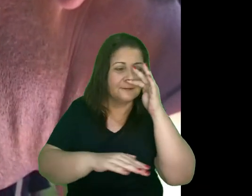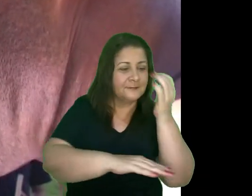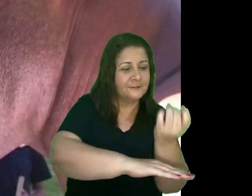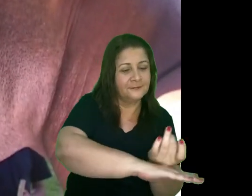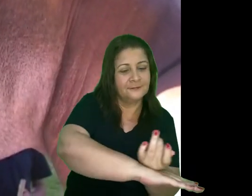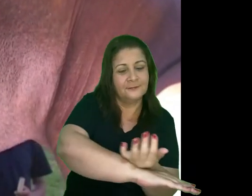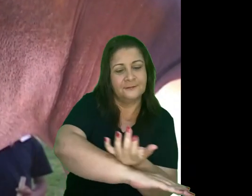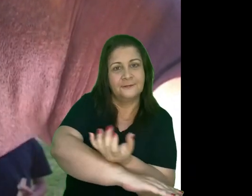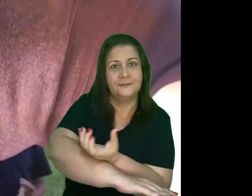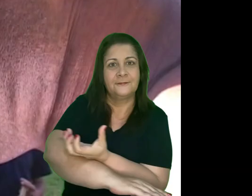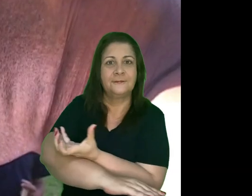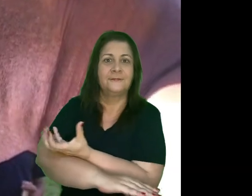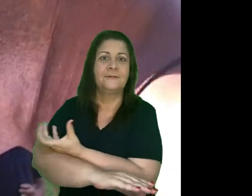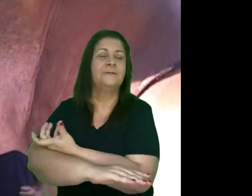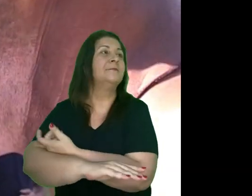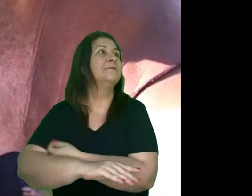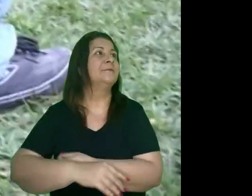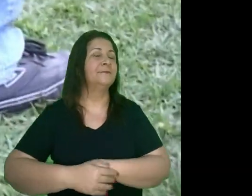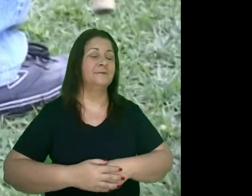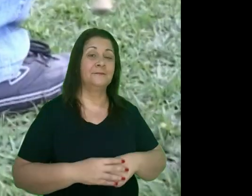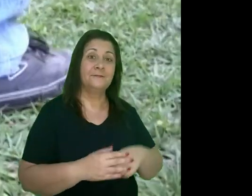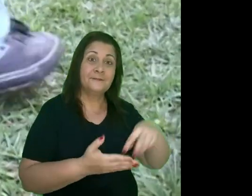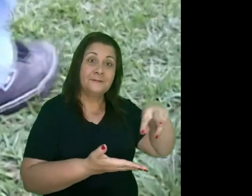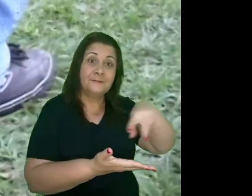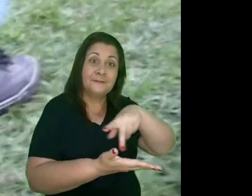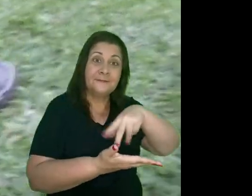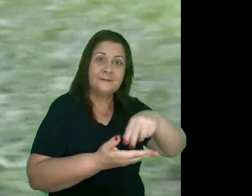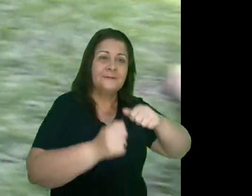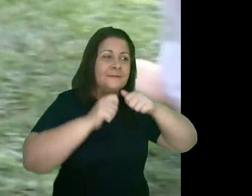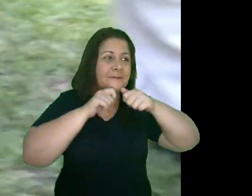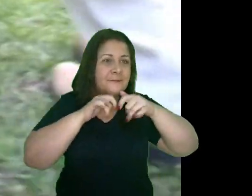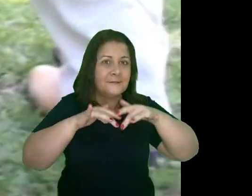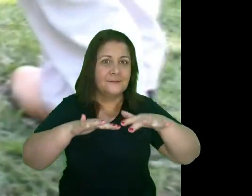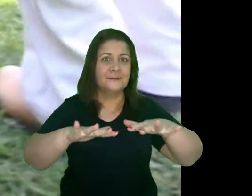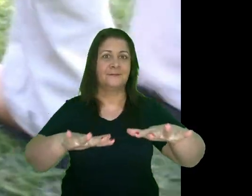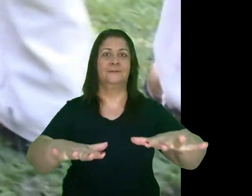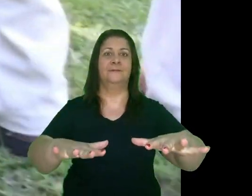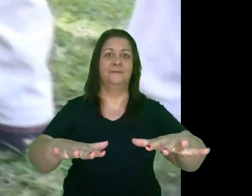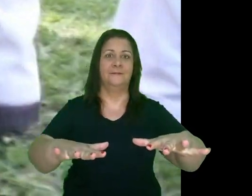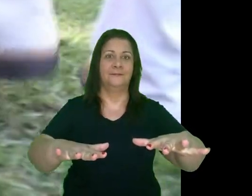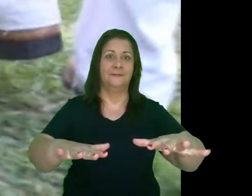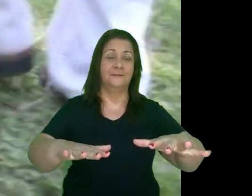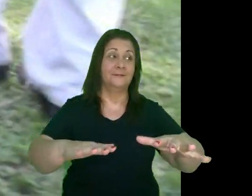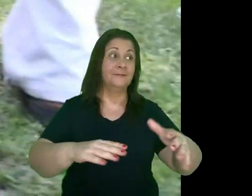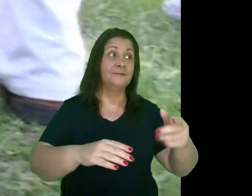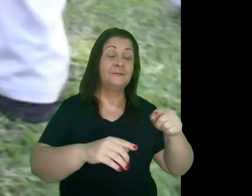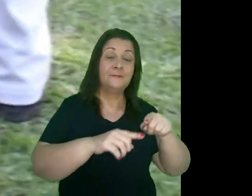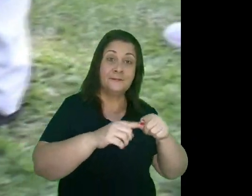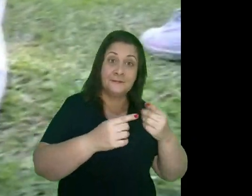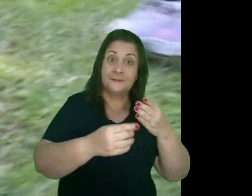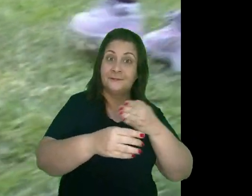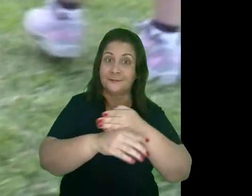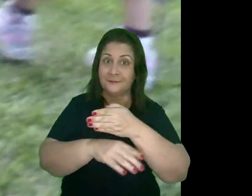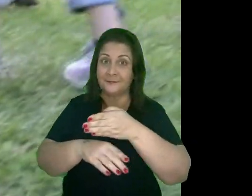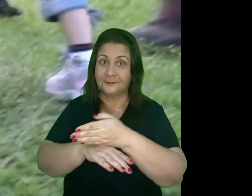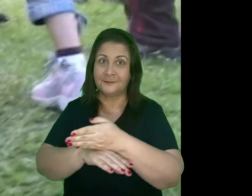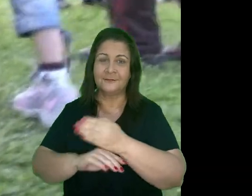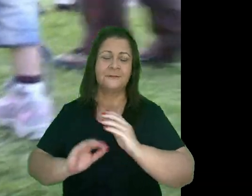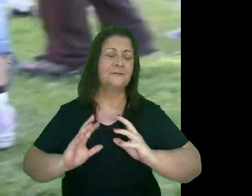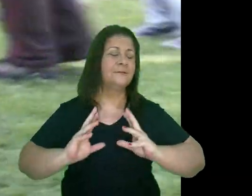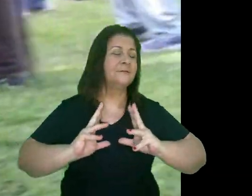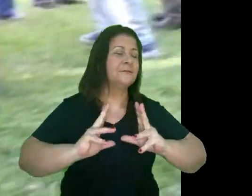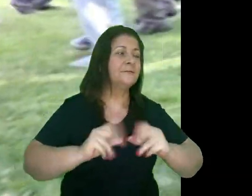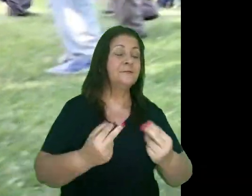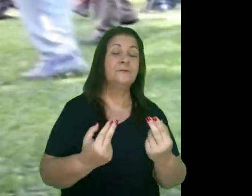roseira, cai sereno, cai. É a dança mais difundida na região, se bem que seus participantes fazem